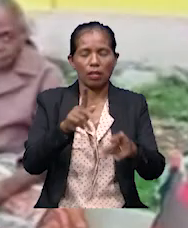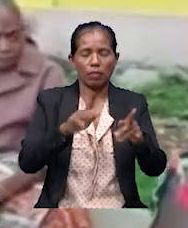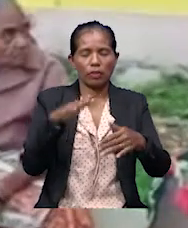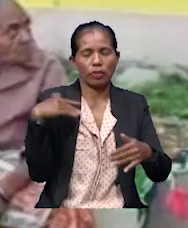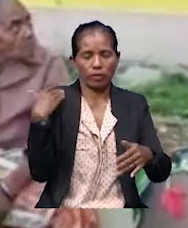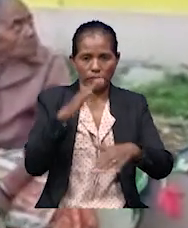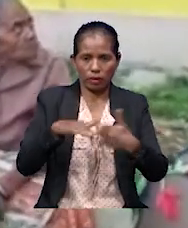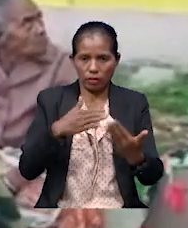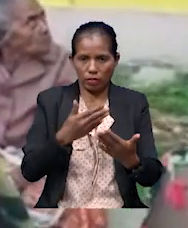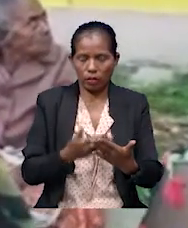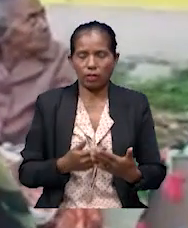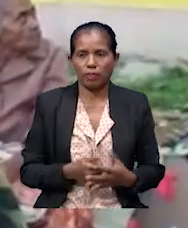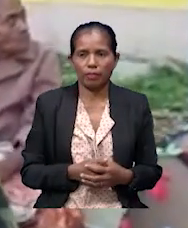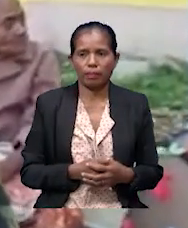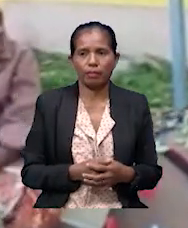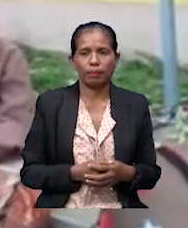Sira.